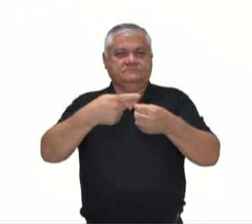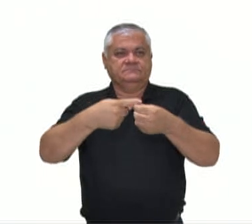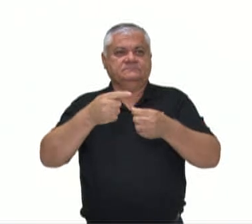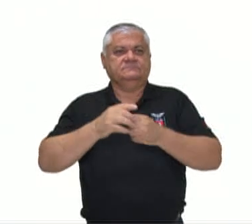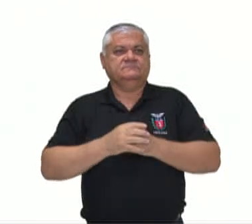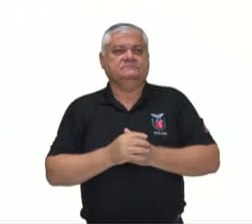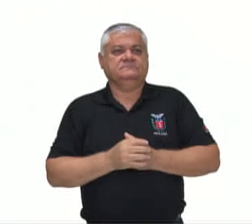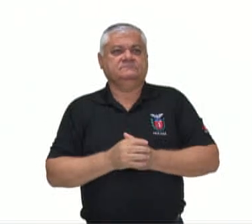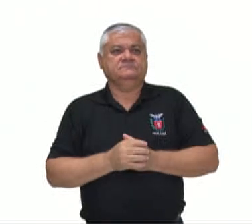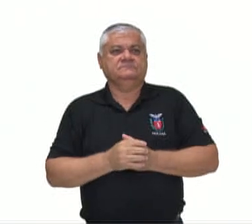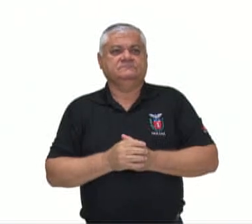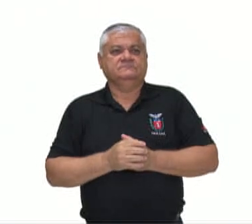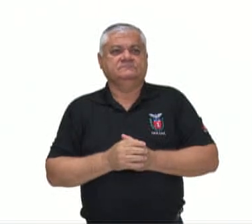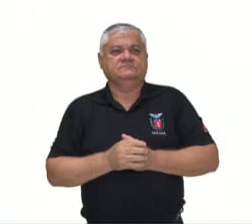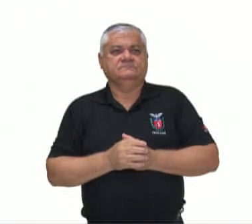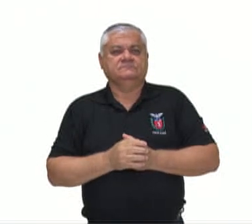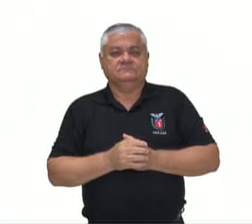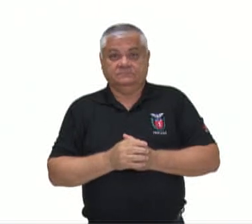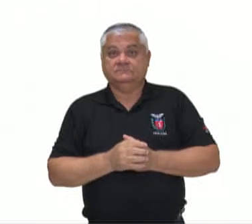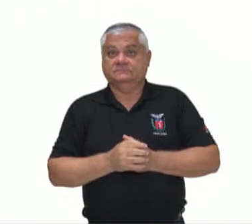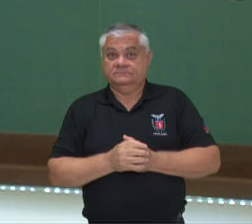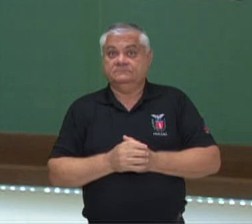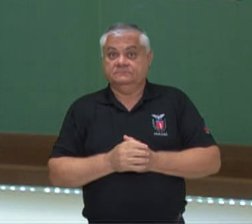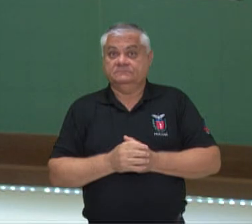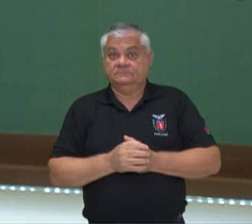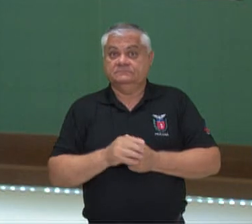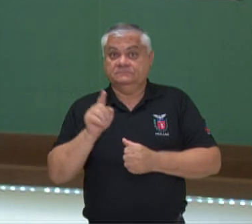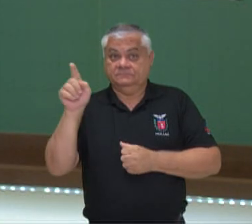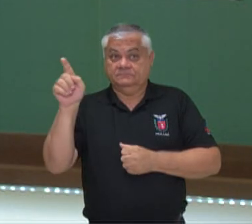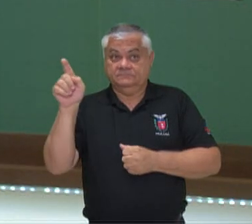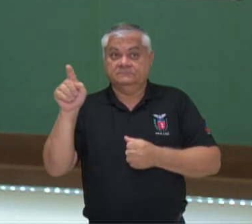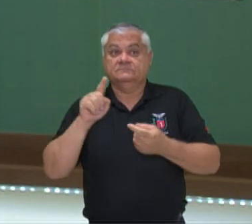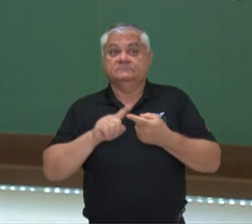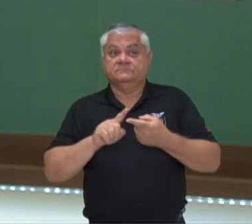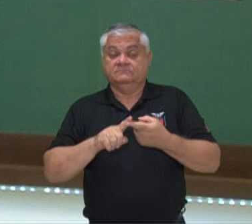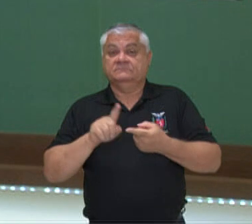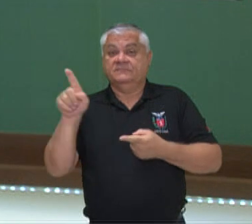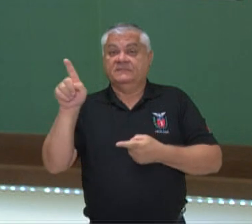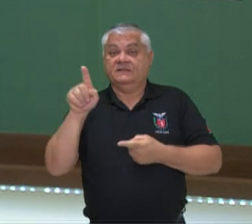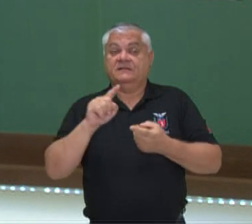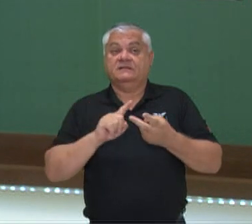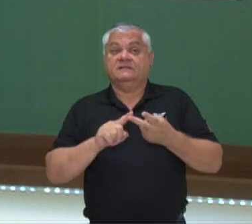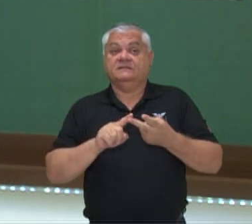que começamos aqui. Em Seul, ok, 1988.